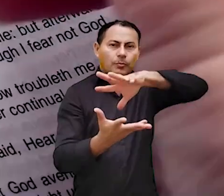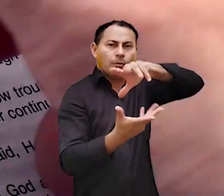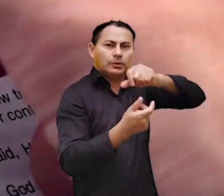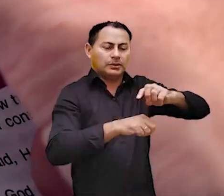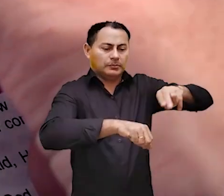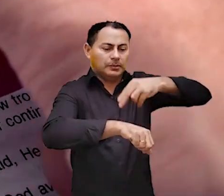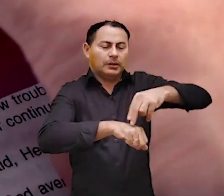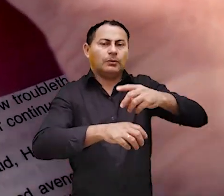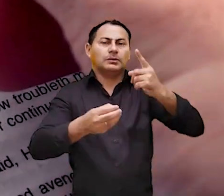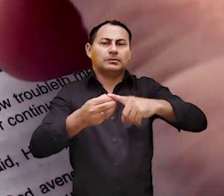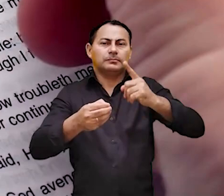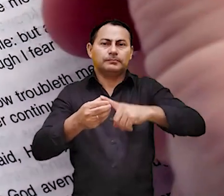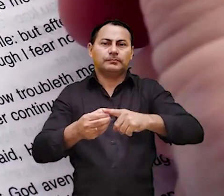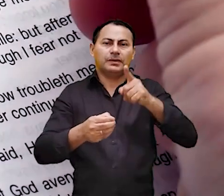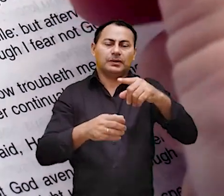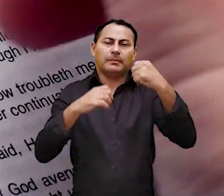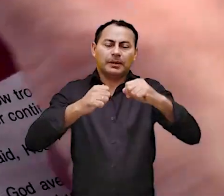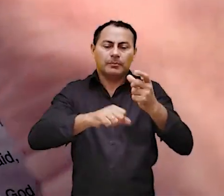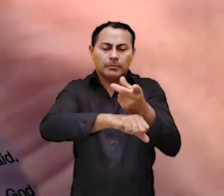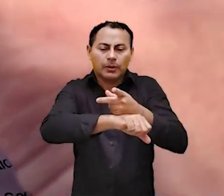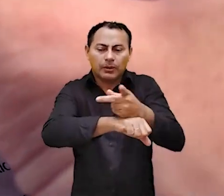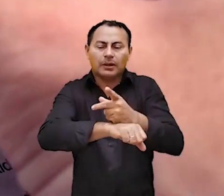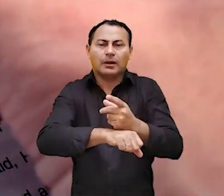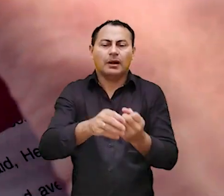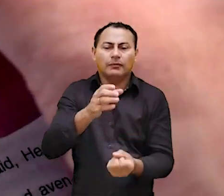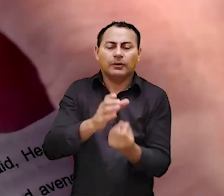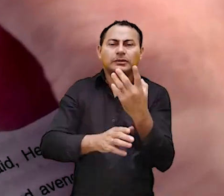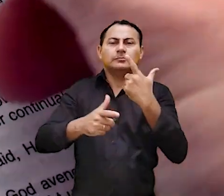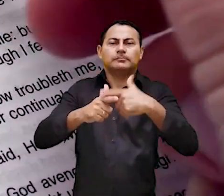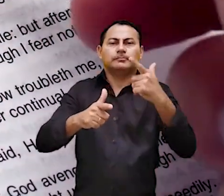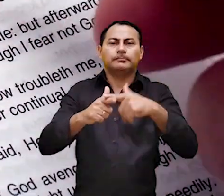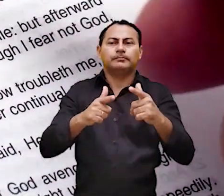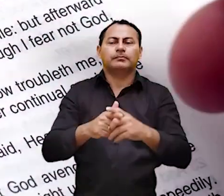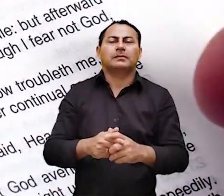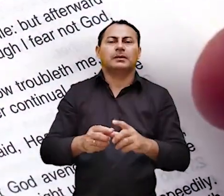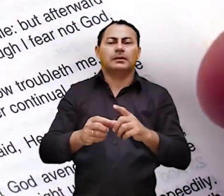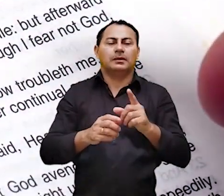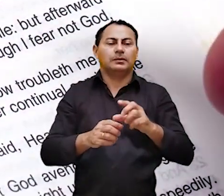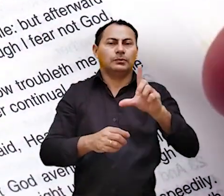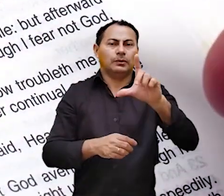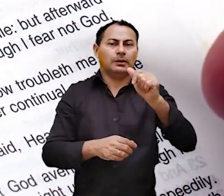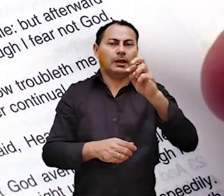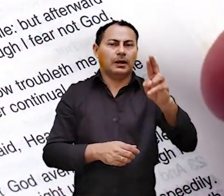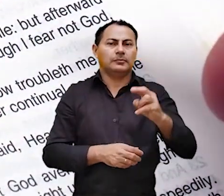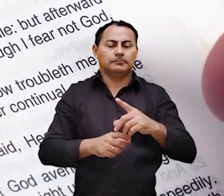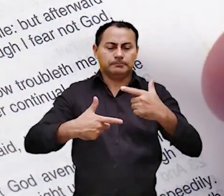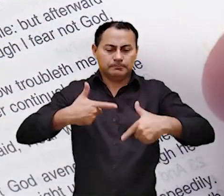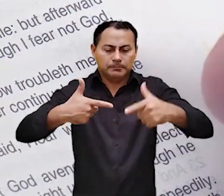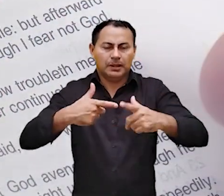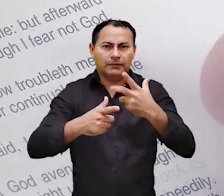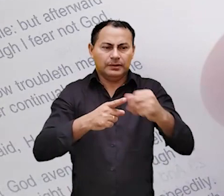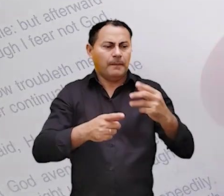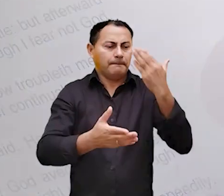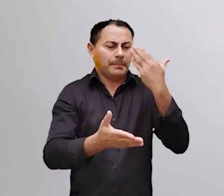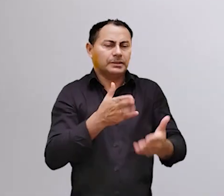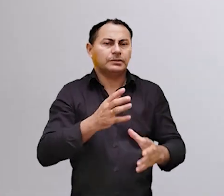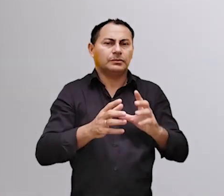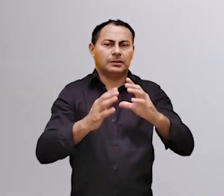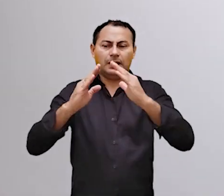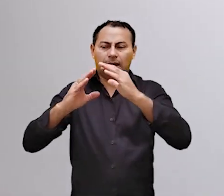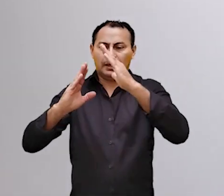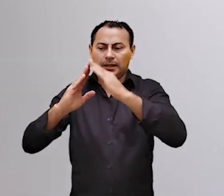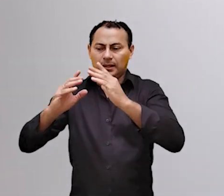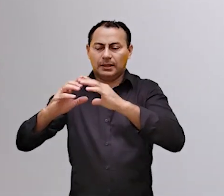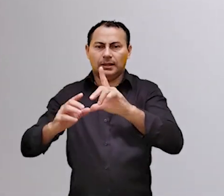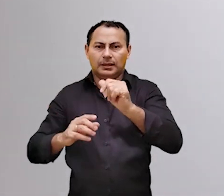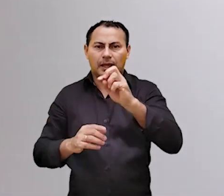bem no mundo, na nação ou na cidade, você deve procurar a fonte do problema no lar. A batalha é vencida ou perdida no